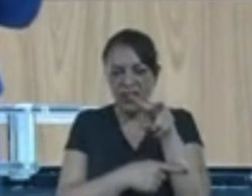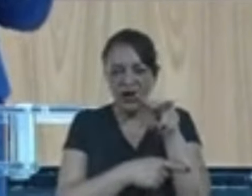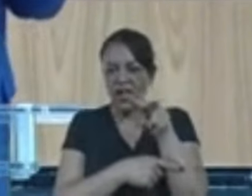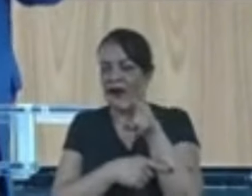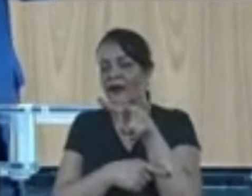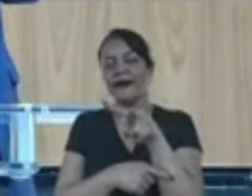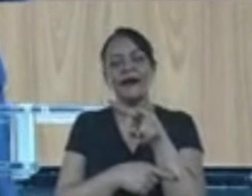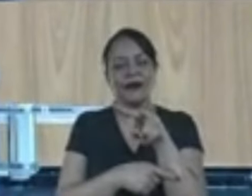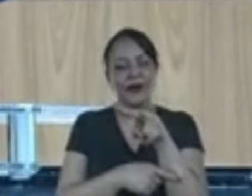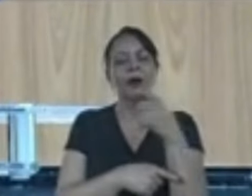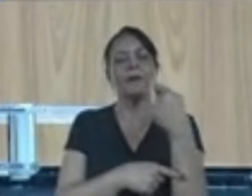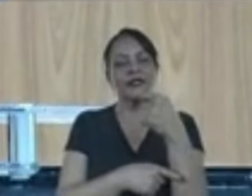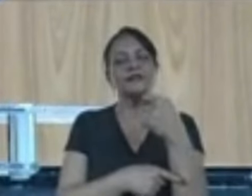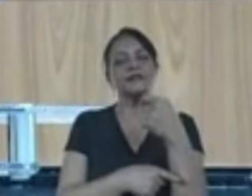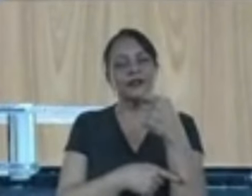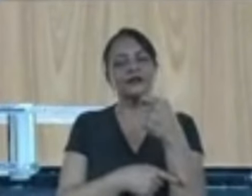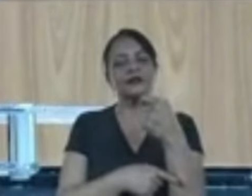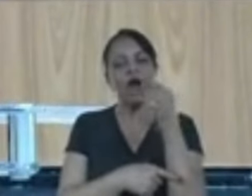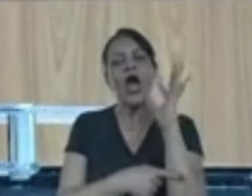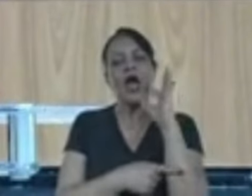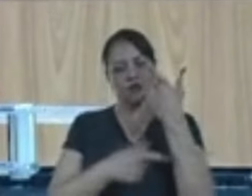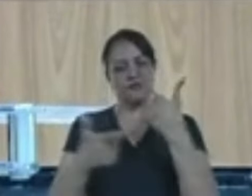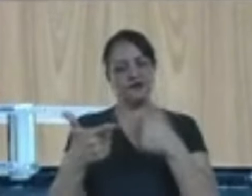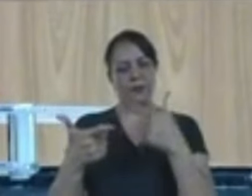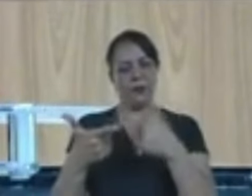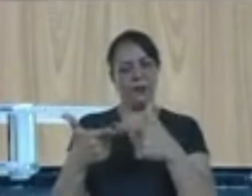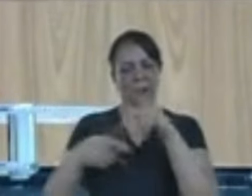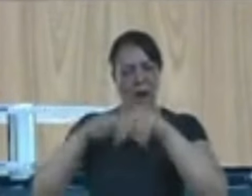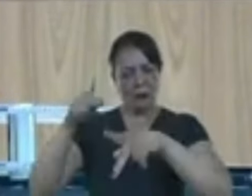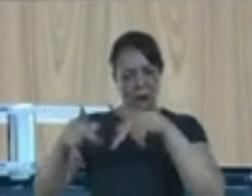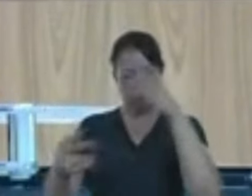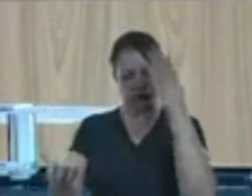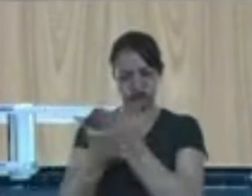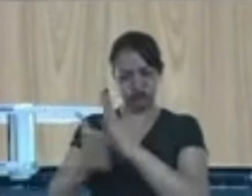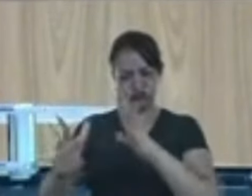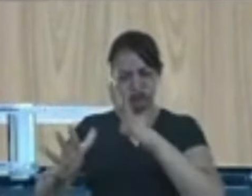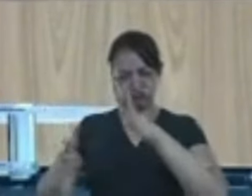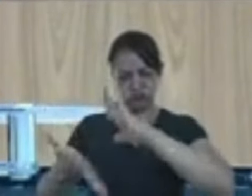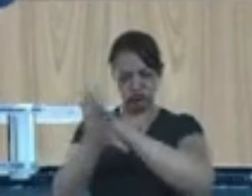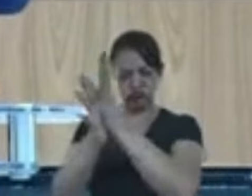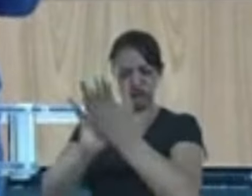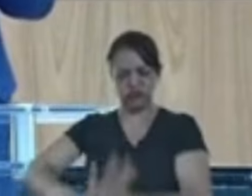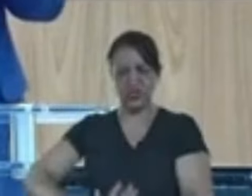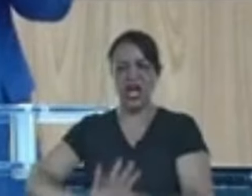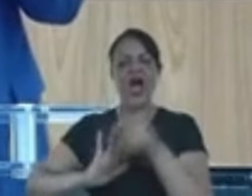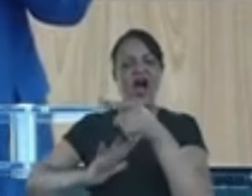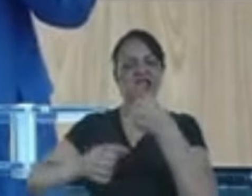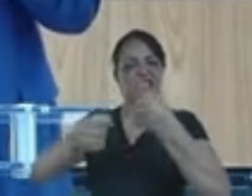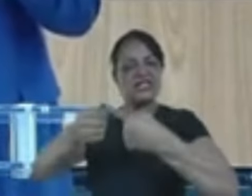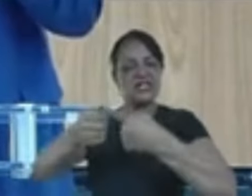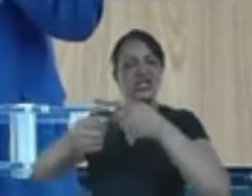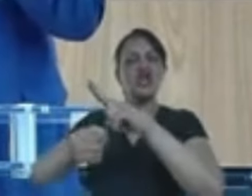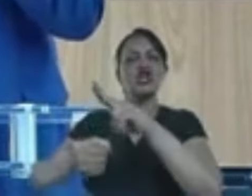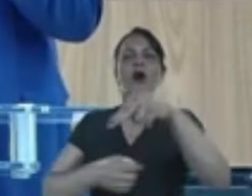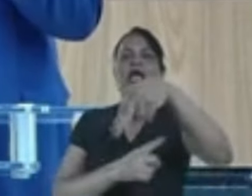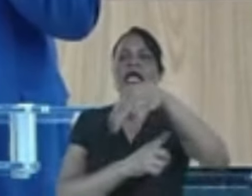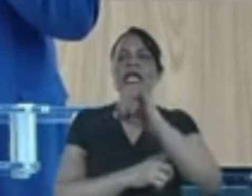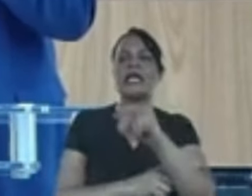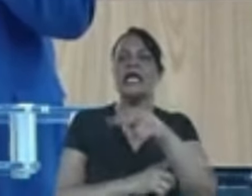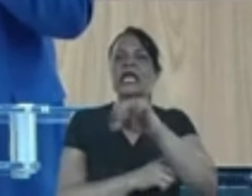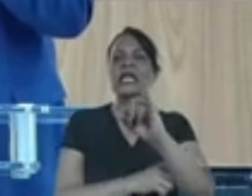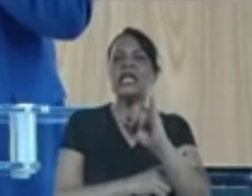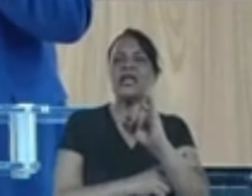que acabar com esse povo. Eu vou ter que destruir essa cidade chamada Nínive, exatamente por causa da maldade deles,